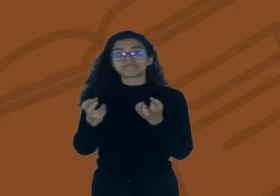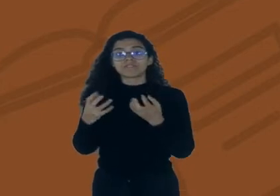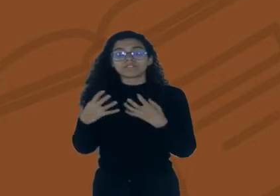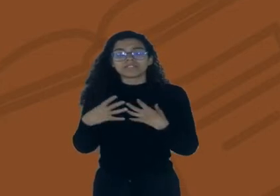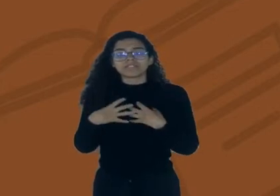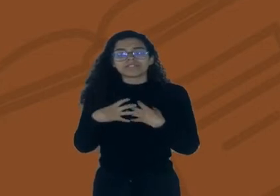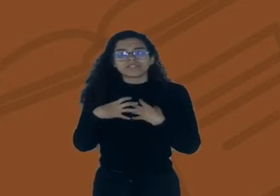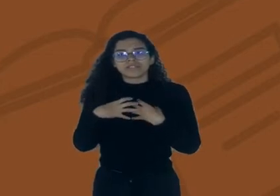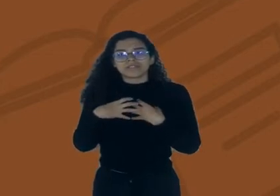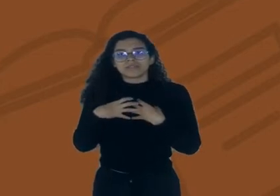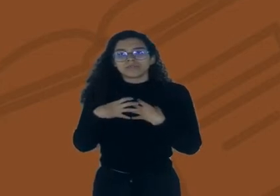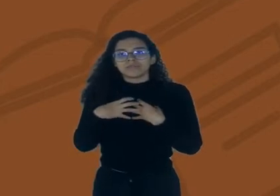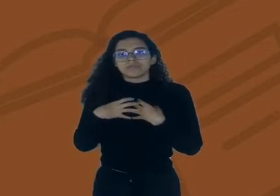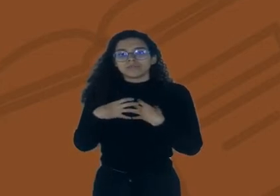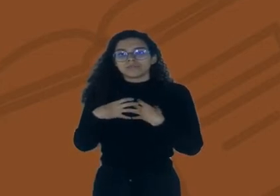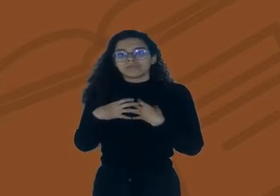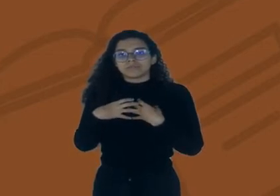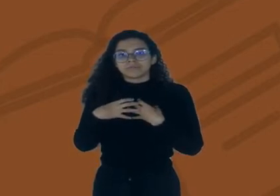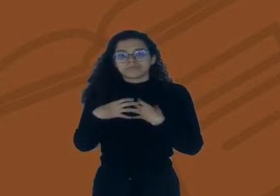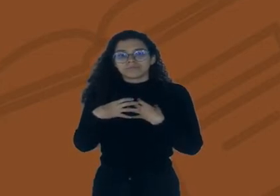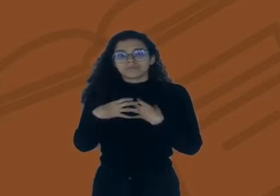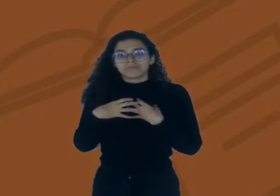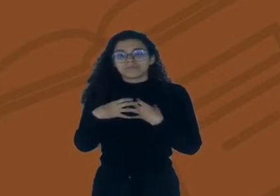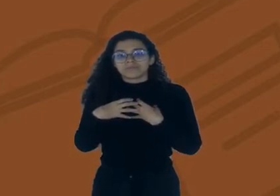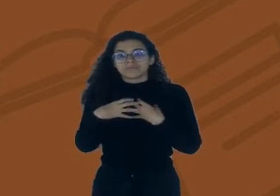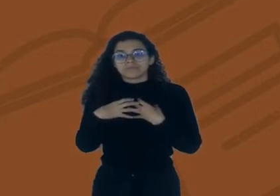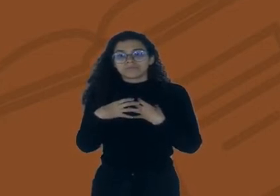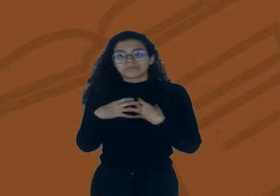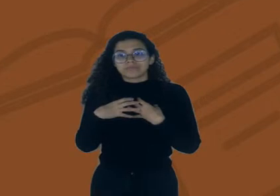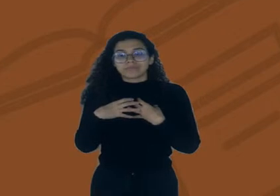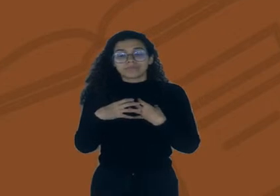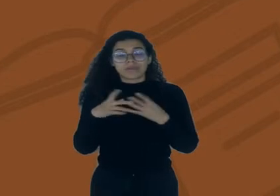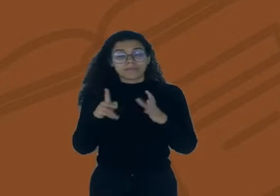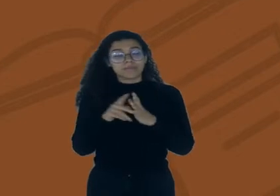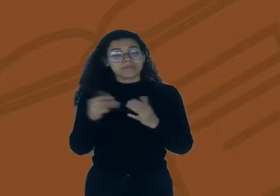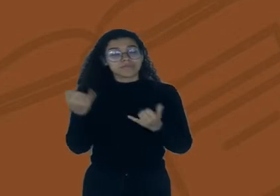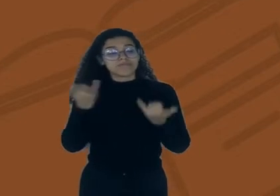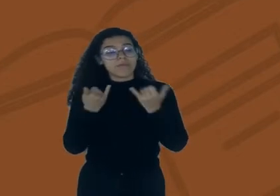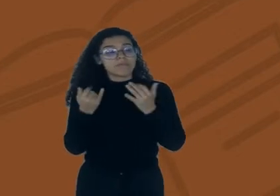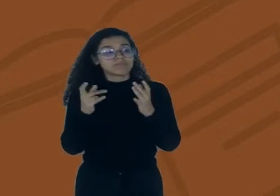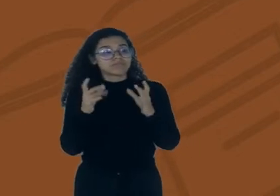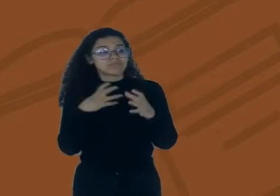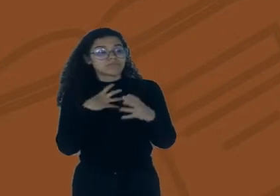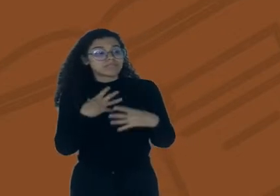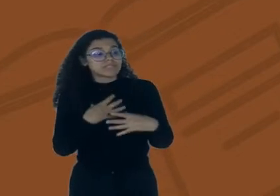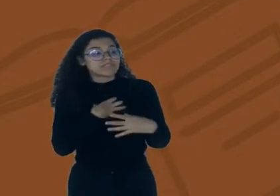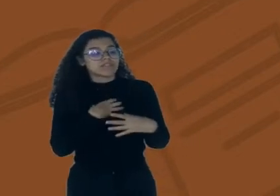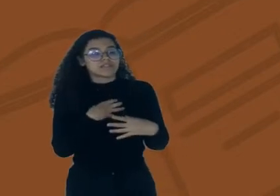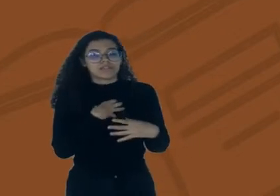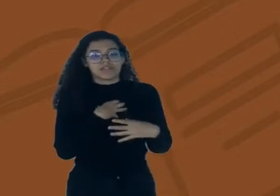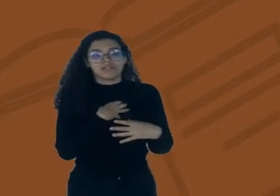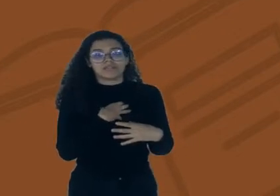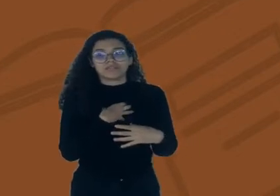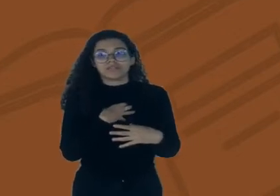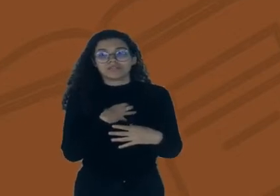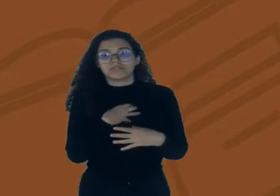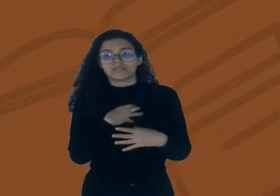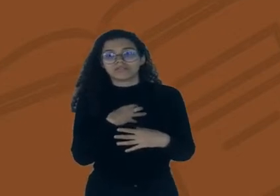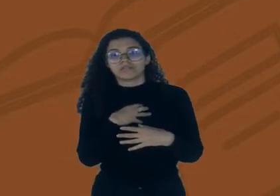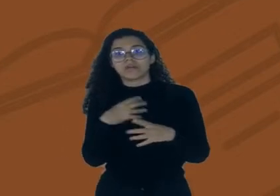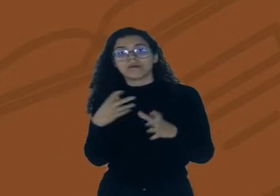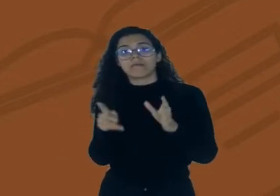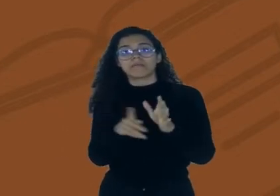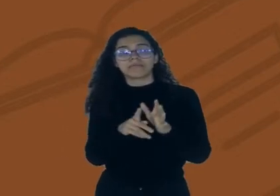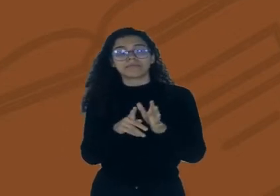sensações. Vamos verificar. Eles levam as informações de sensações para os diversos órgãos